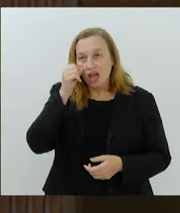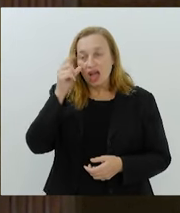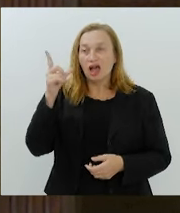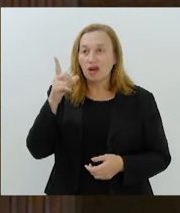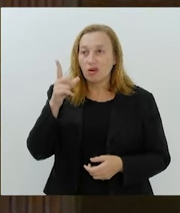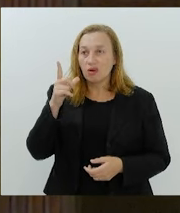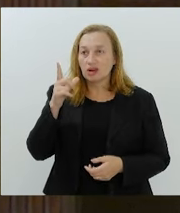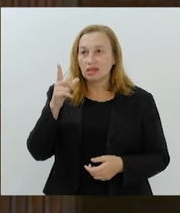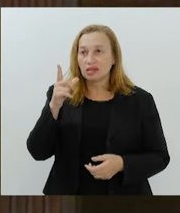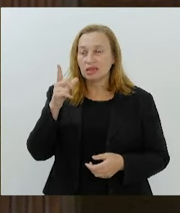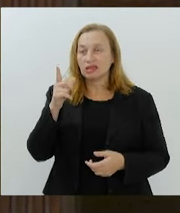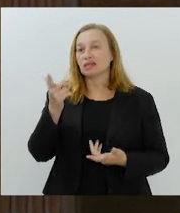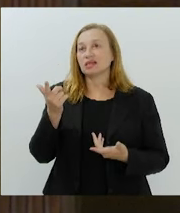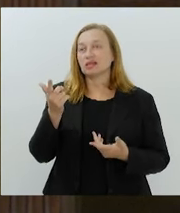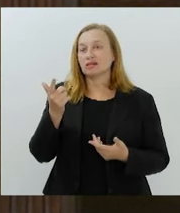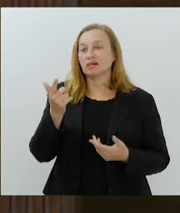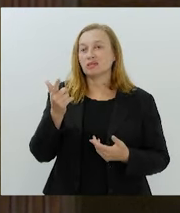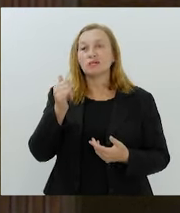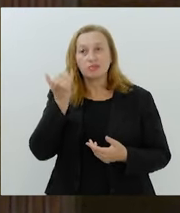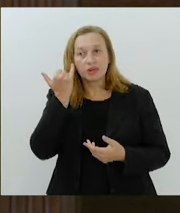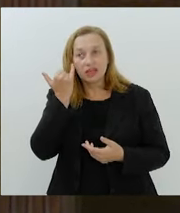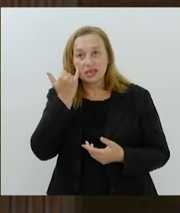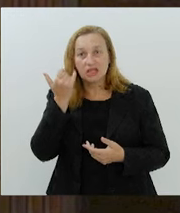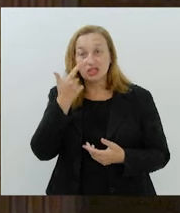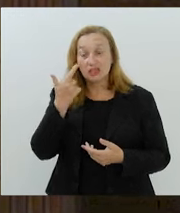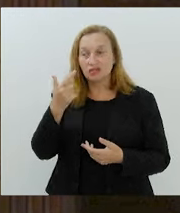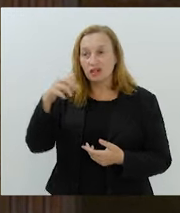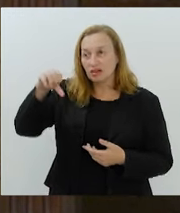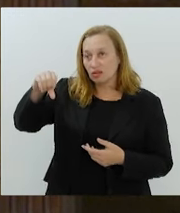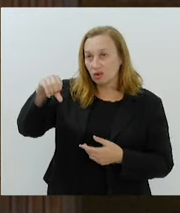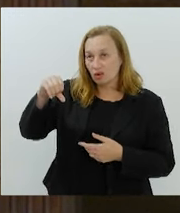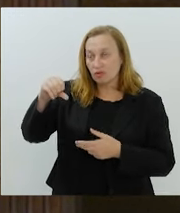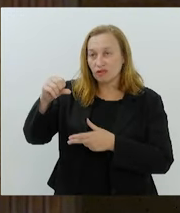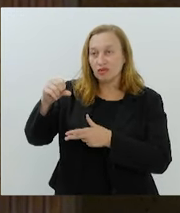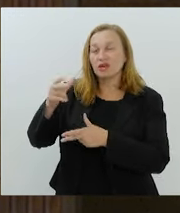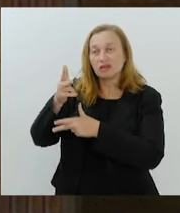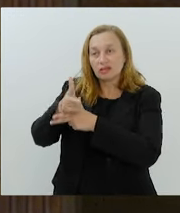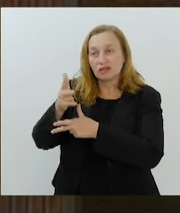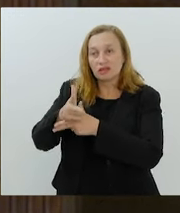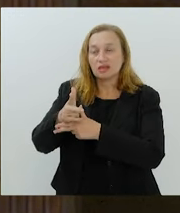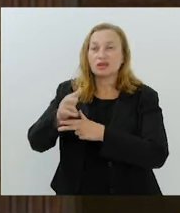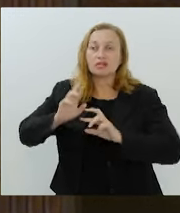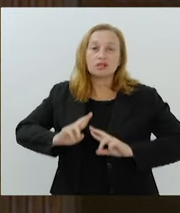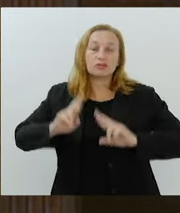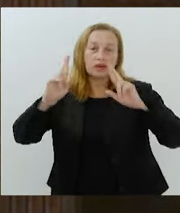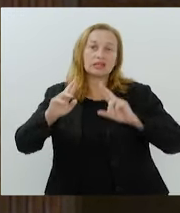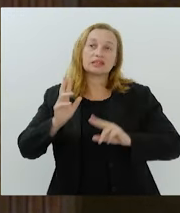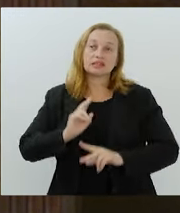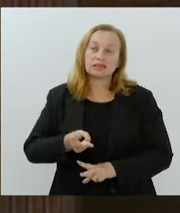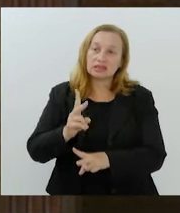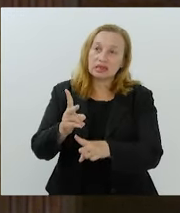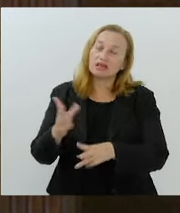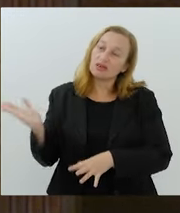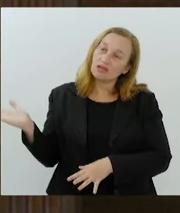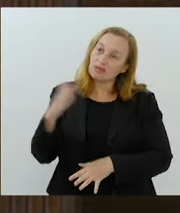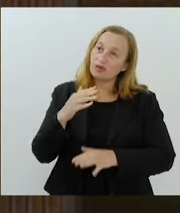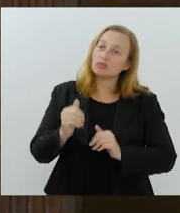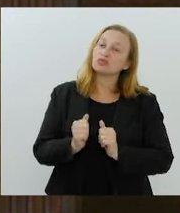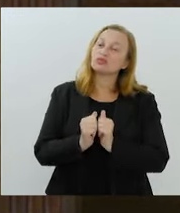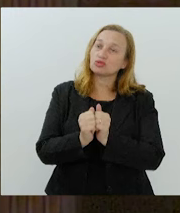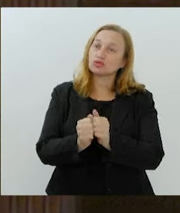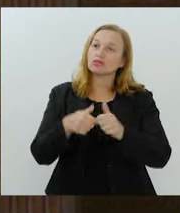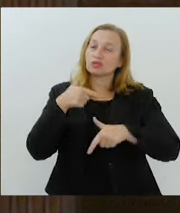9, porque também tem ali uma injeção de esperança sempre, de vamos à luta, porque